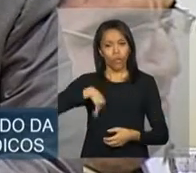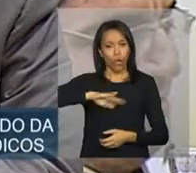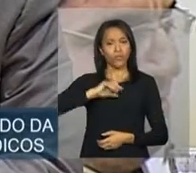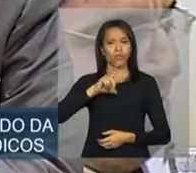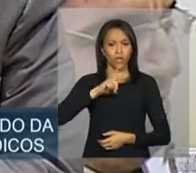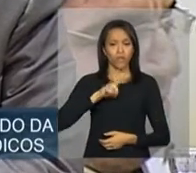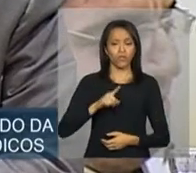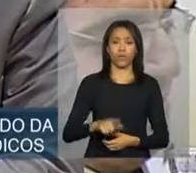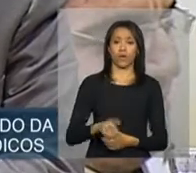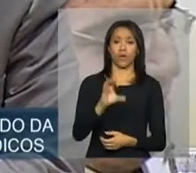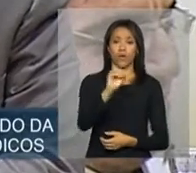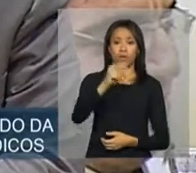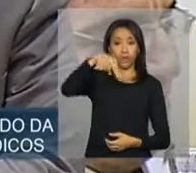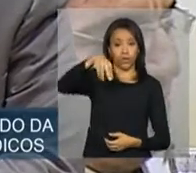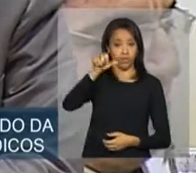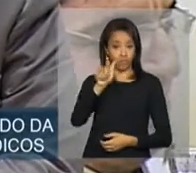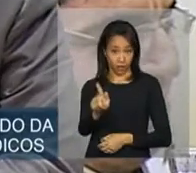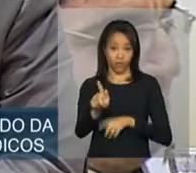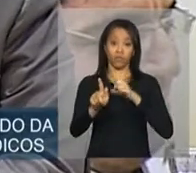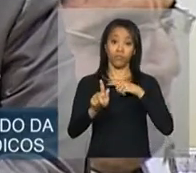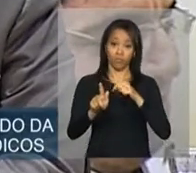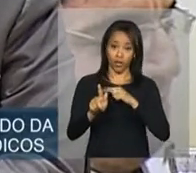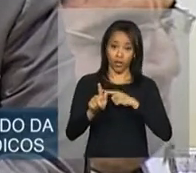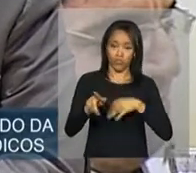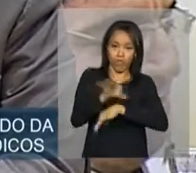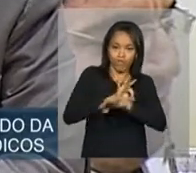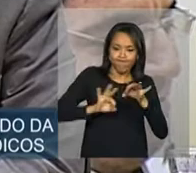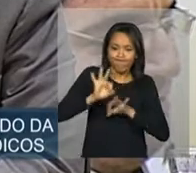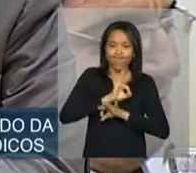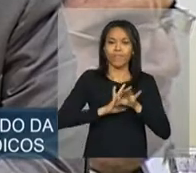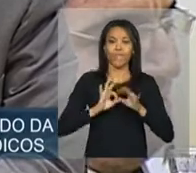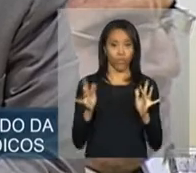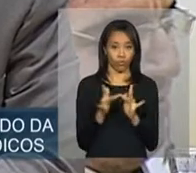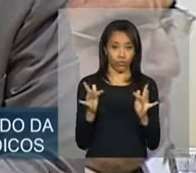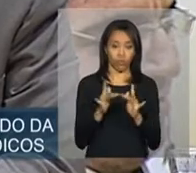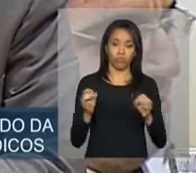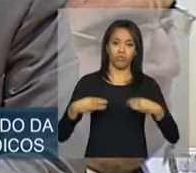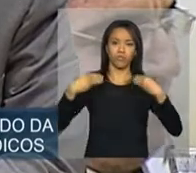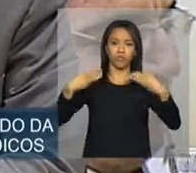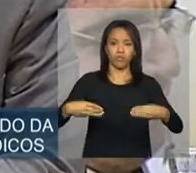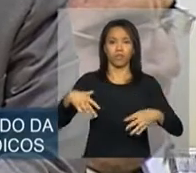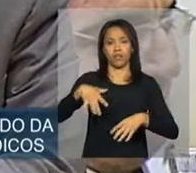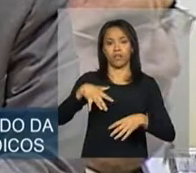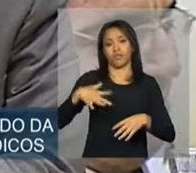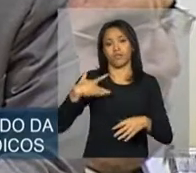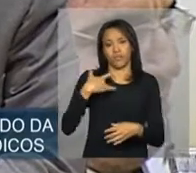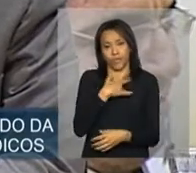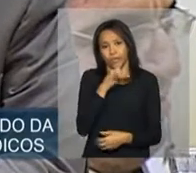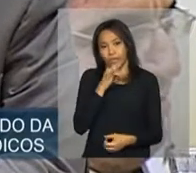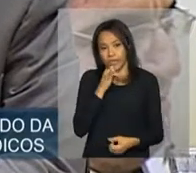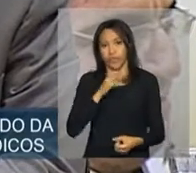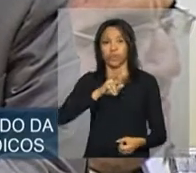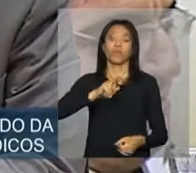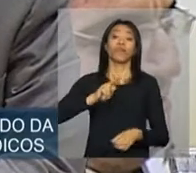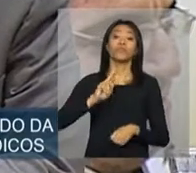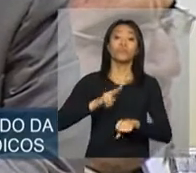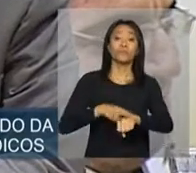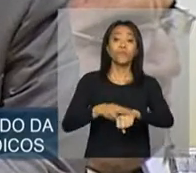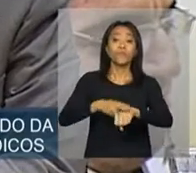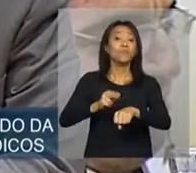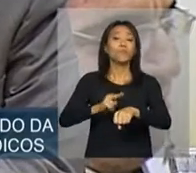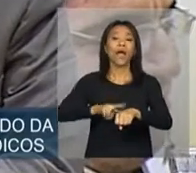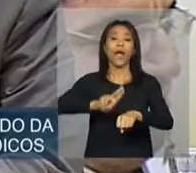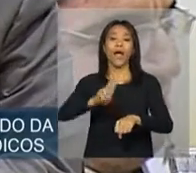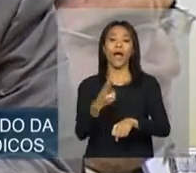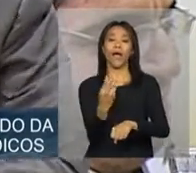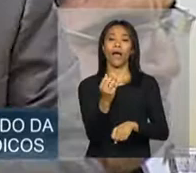não-governamentais que agiram junto com o ministério da saúde por exemplo no Haiti né levanta o profissional de